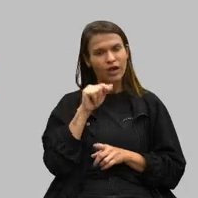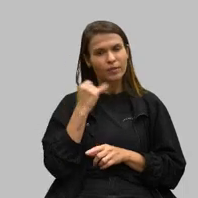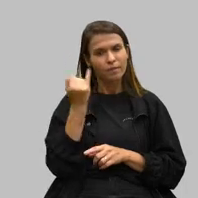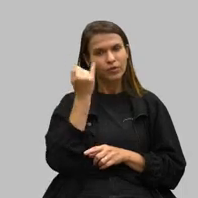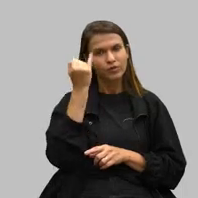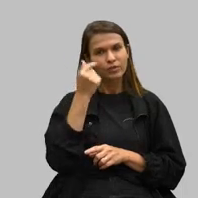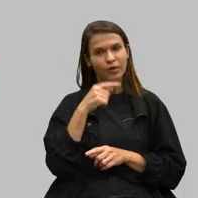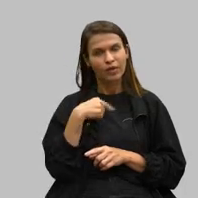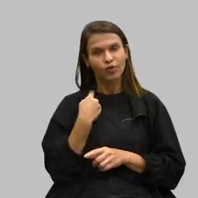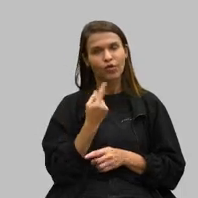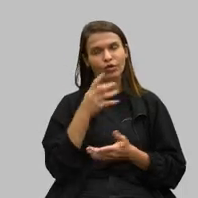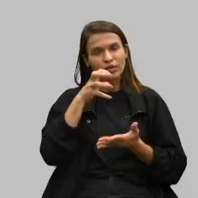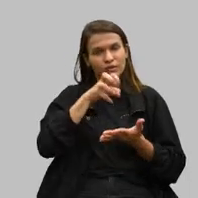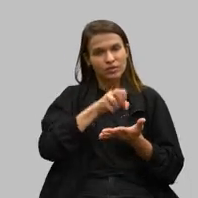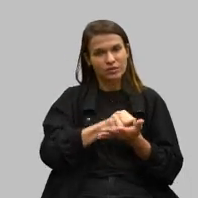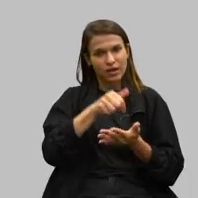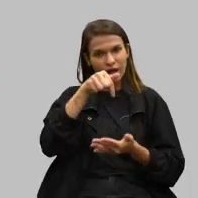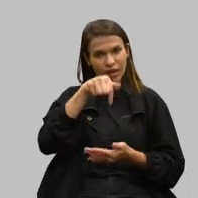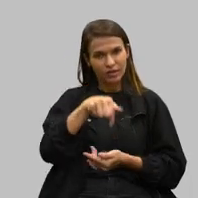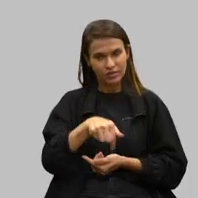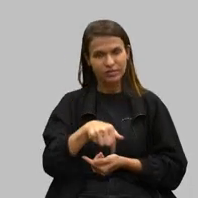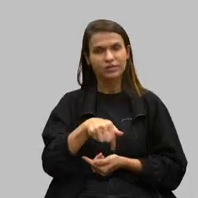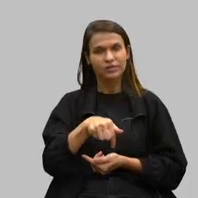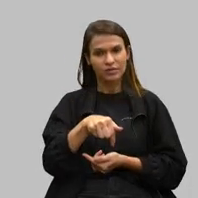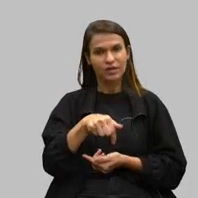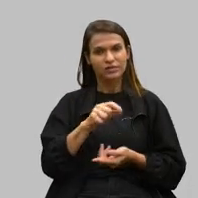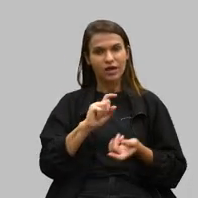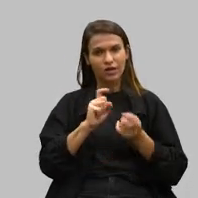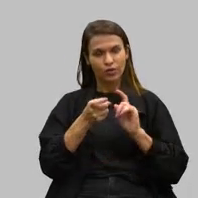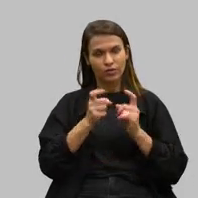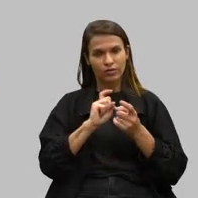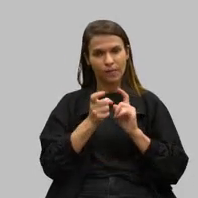para a gente deixar registrado aqui nessa reunião.